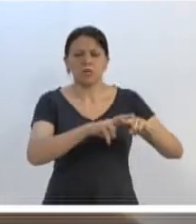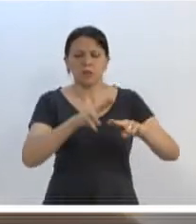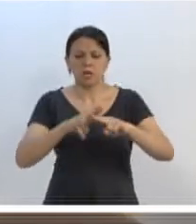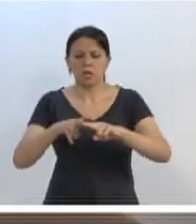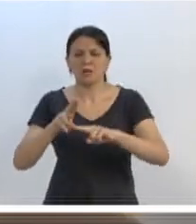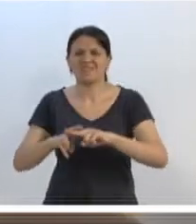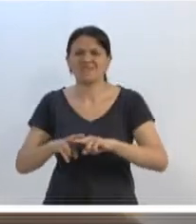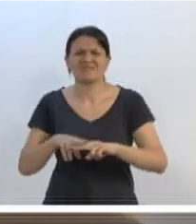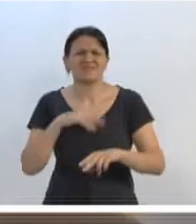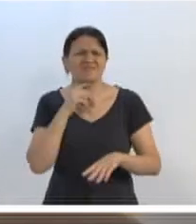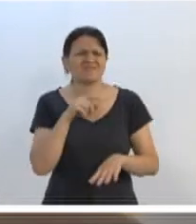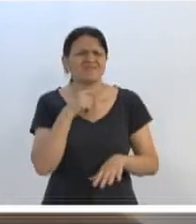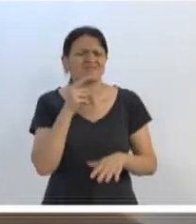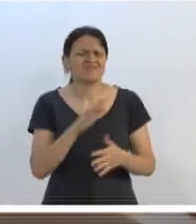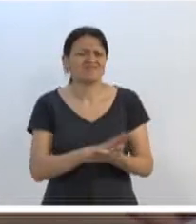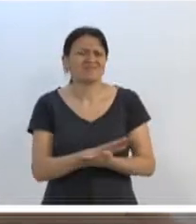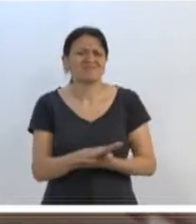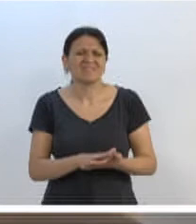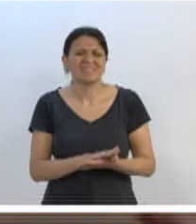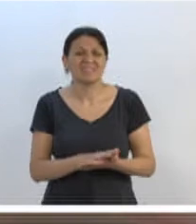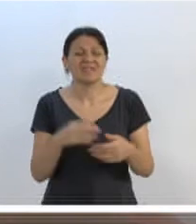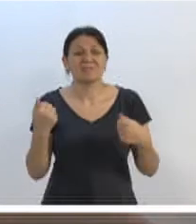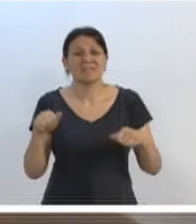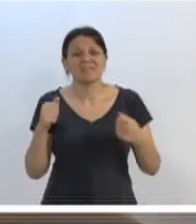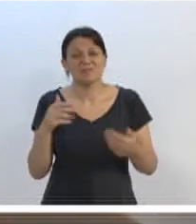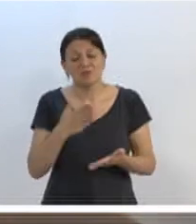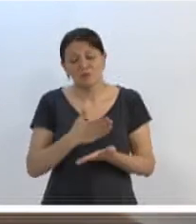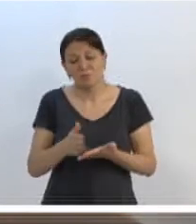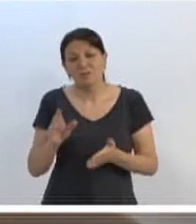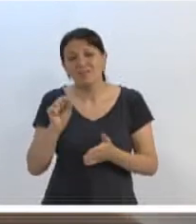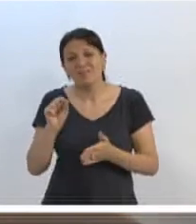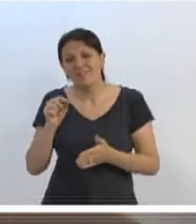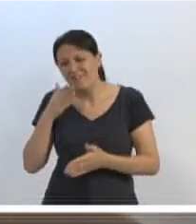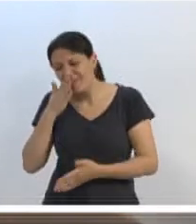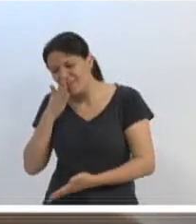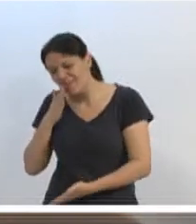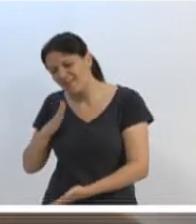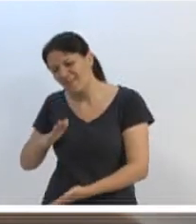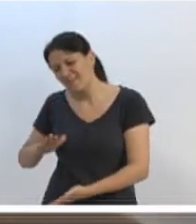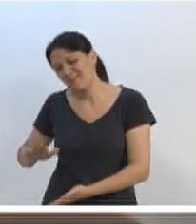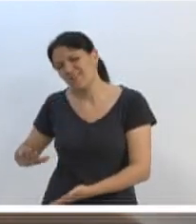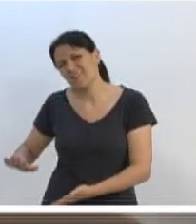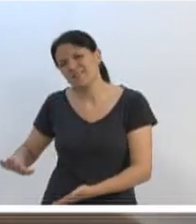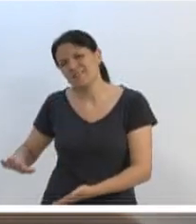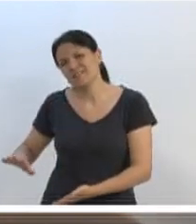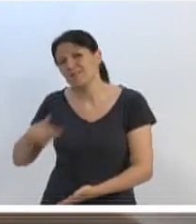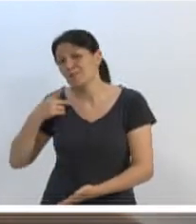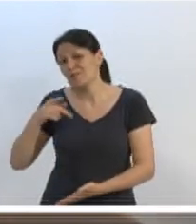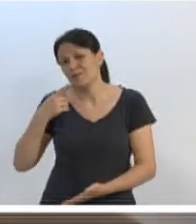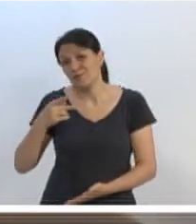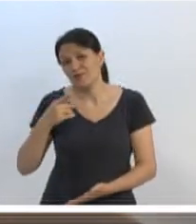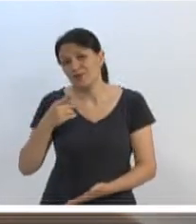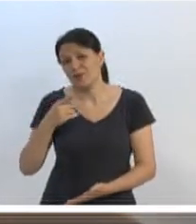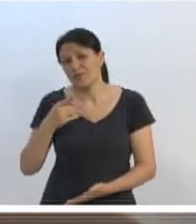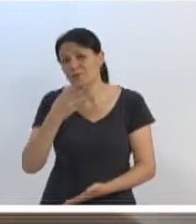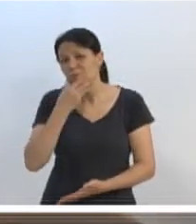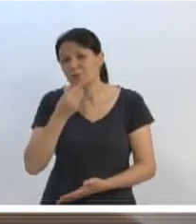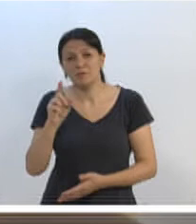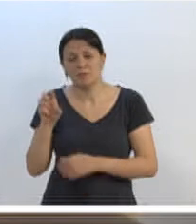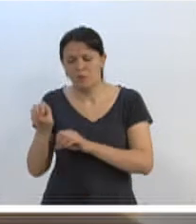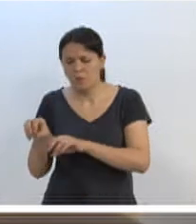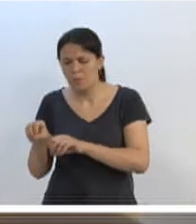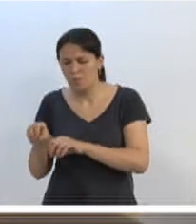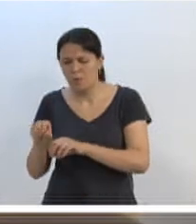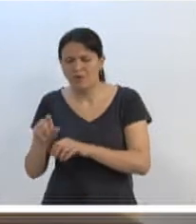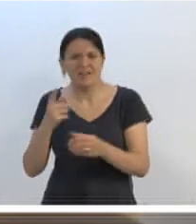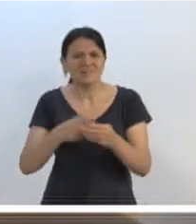Isso não adianta de nada. Nós temos que começar lá, na plantação. E quando eu falo que se o agricultor não planta, a cidade não janta, é